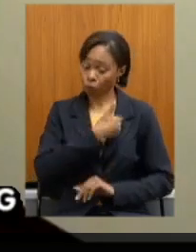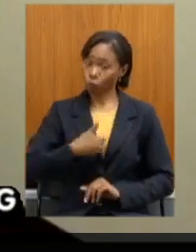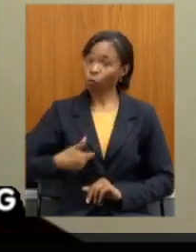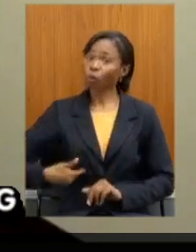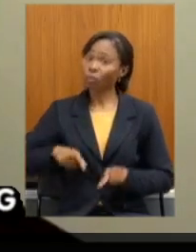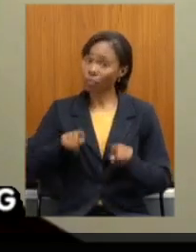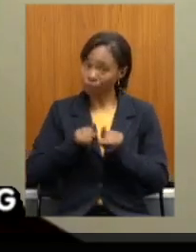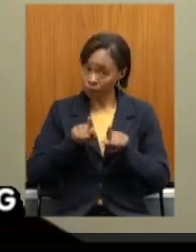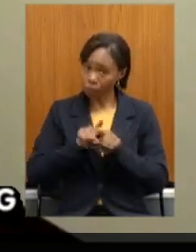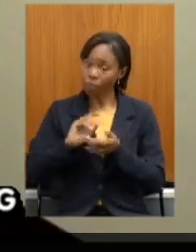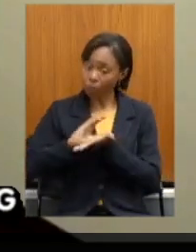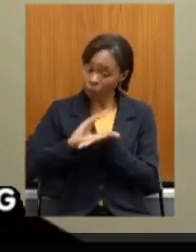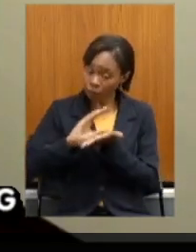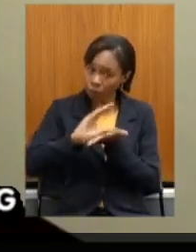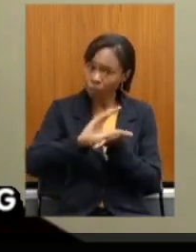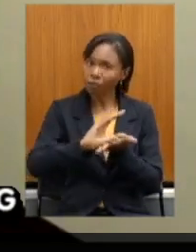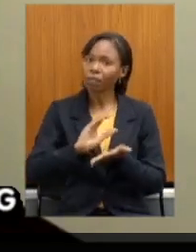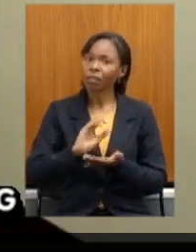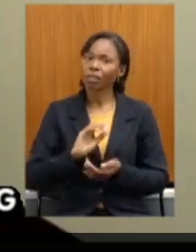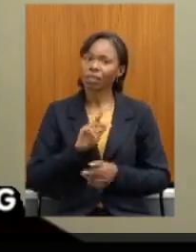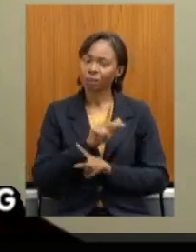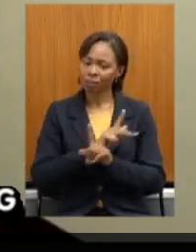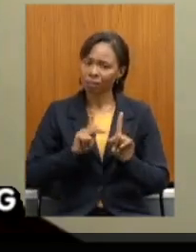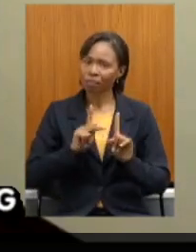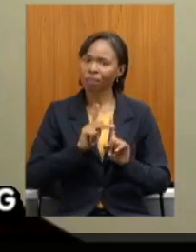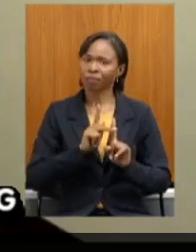contribuirá com esse fundo.